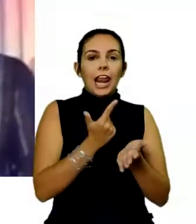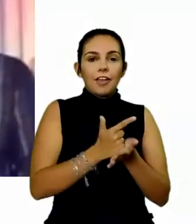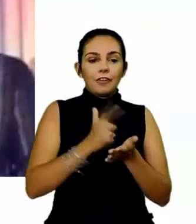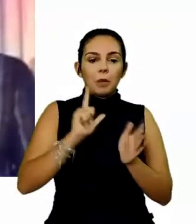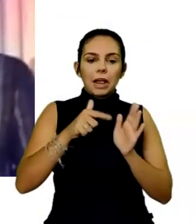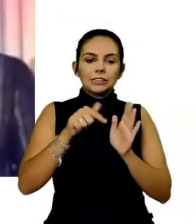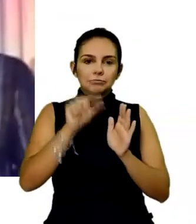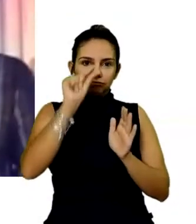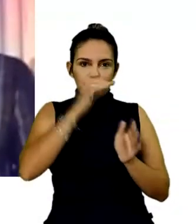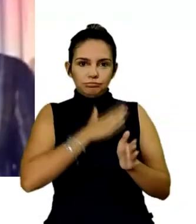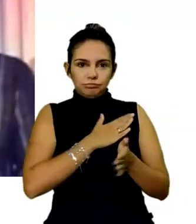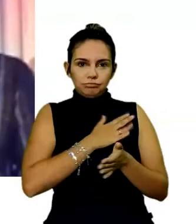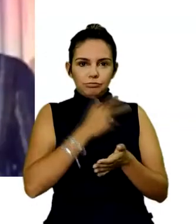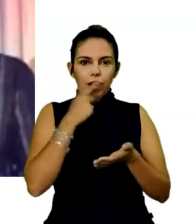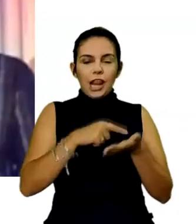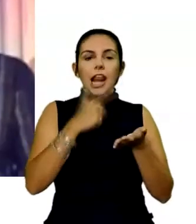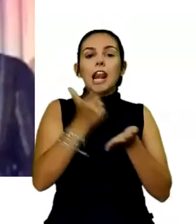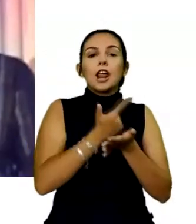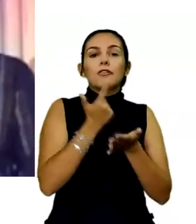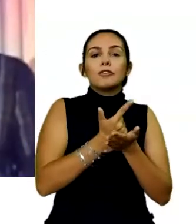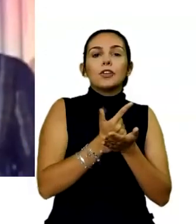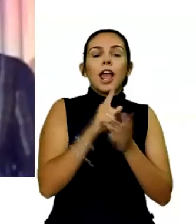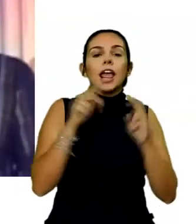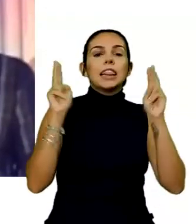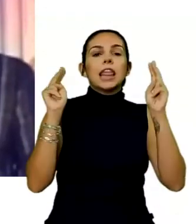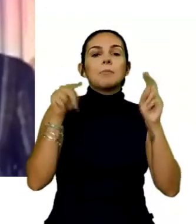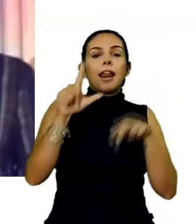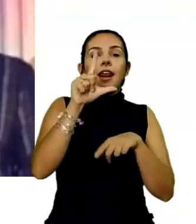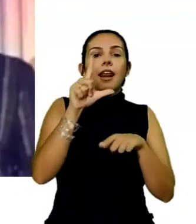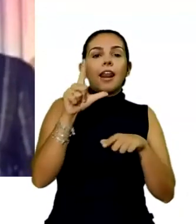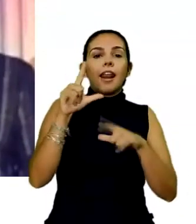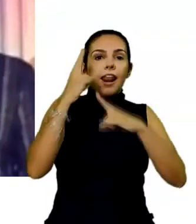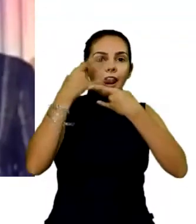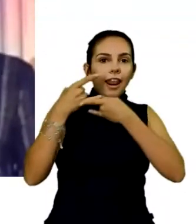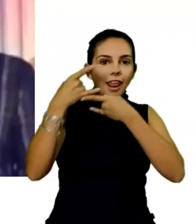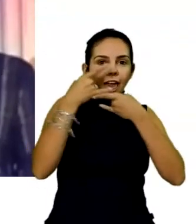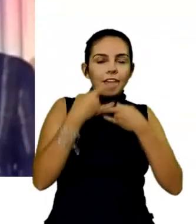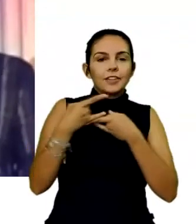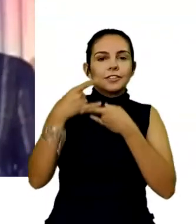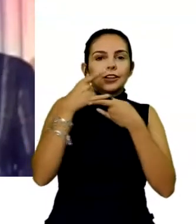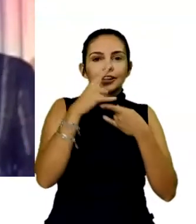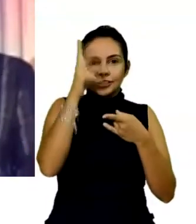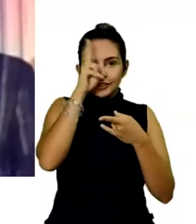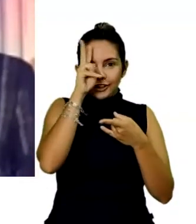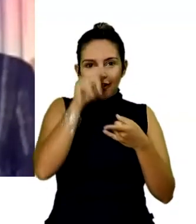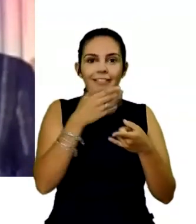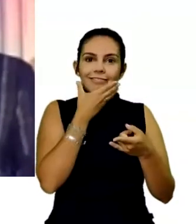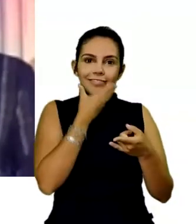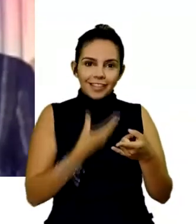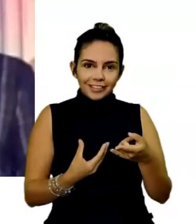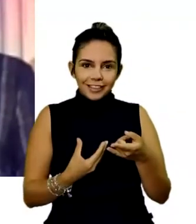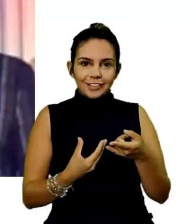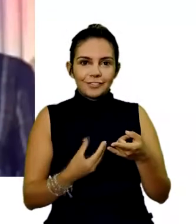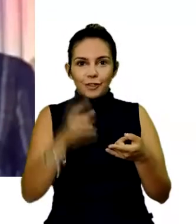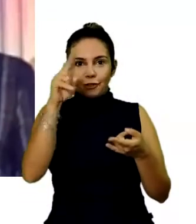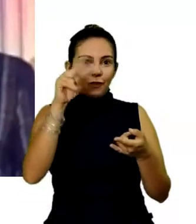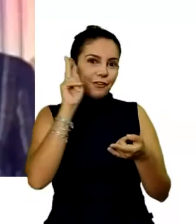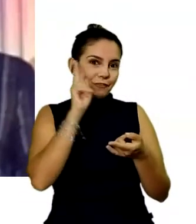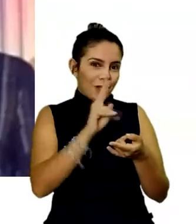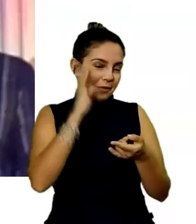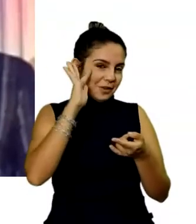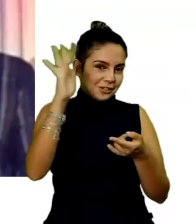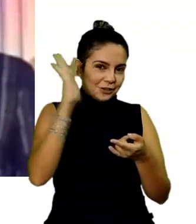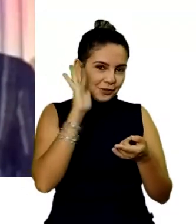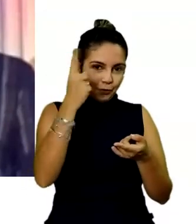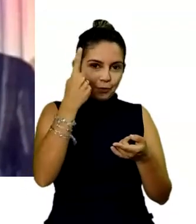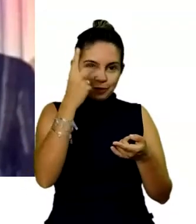mais tarde, daqui a pouco, sobre esse livro que é tema dessa live, que é o livro Histórias de Natal, a magia de um jeito que você nunca